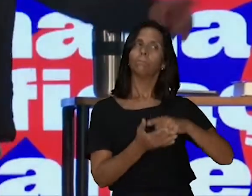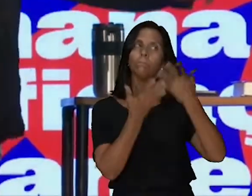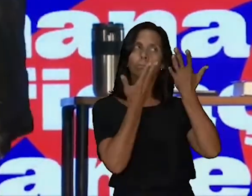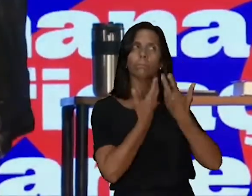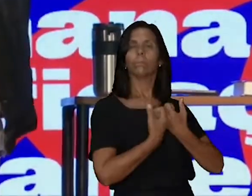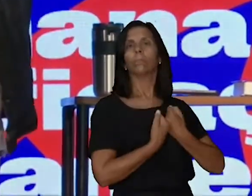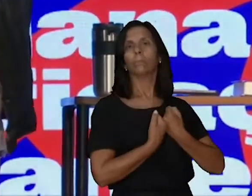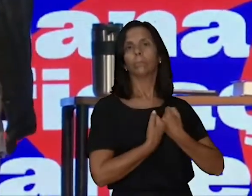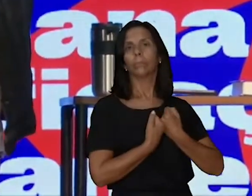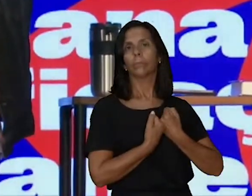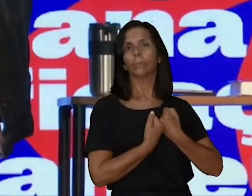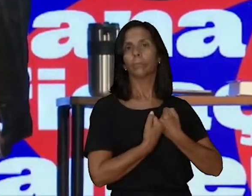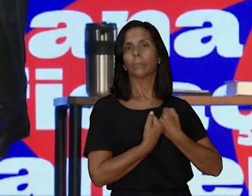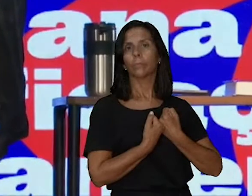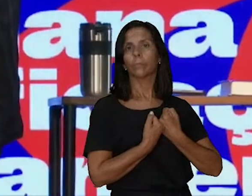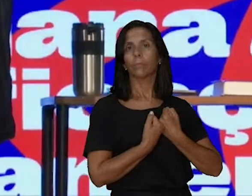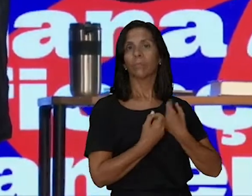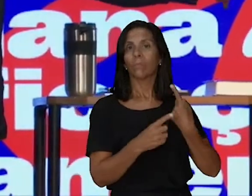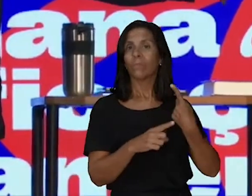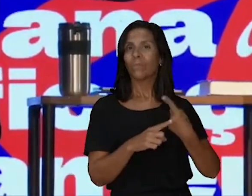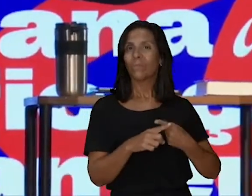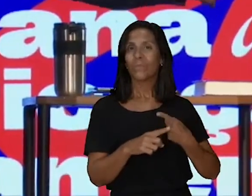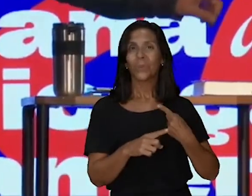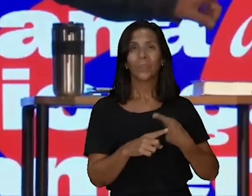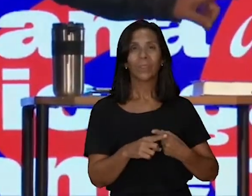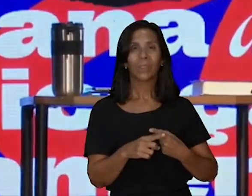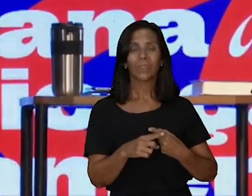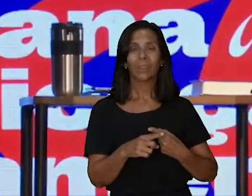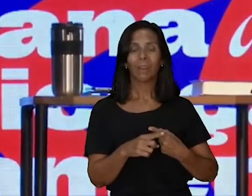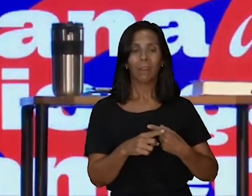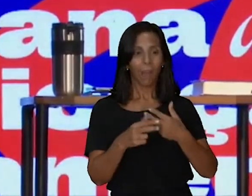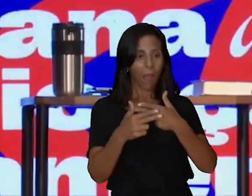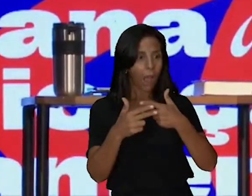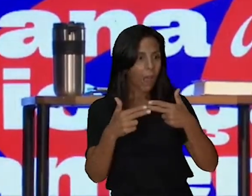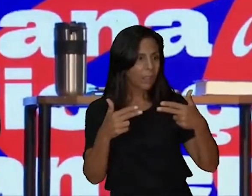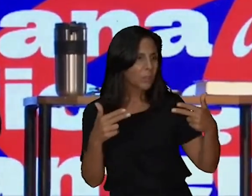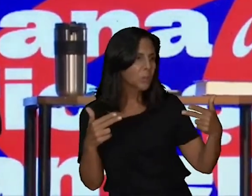Porque tudo isso vai desaparecer. Não tem